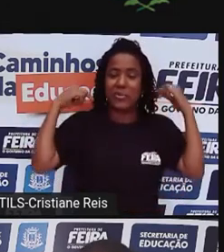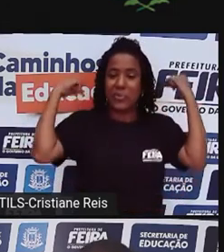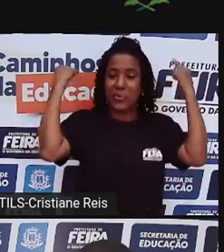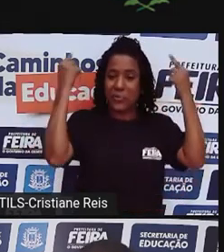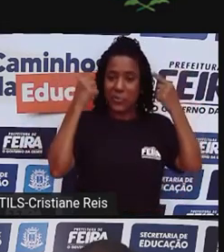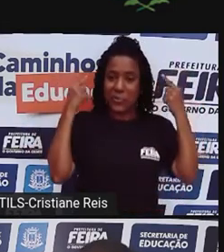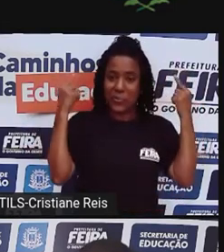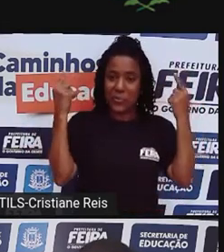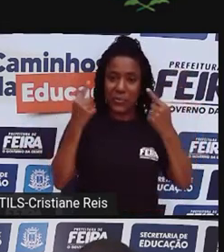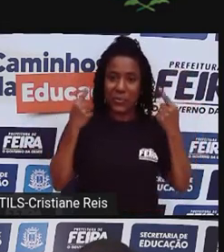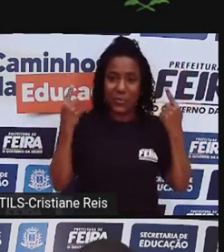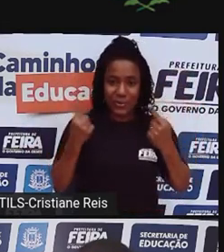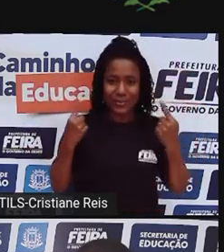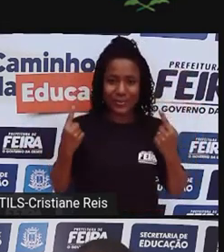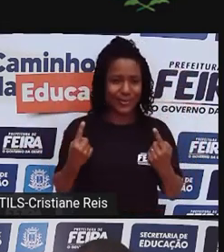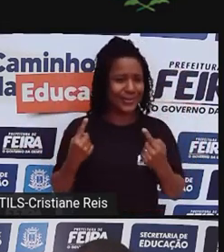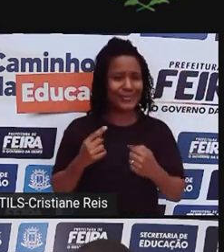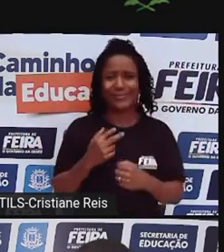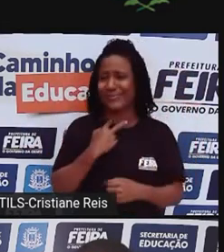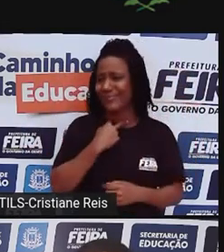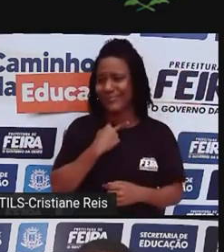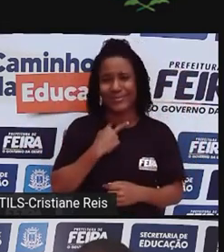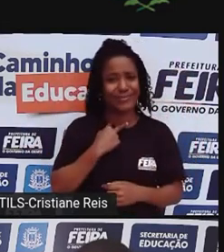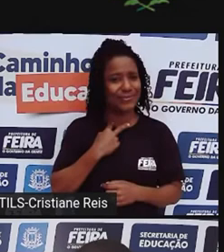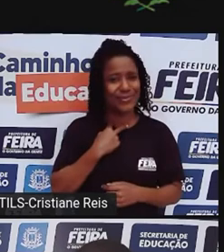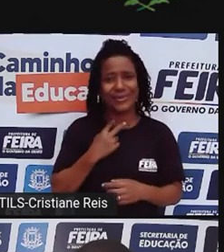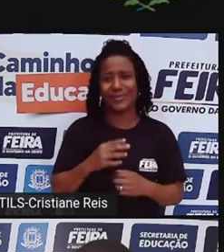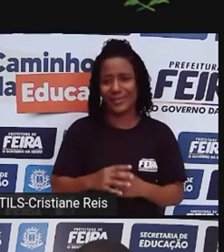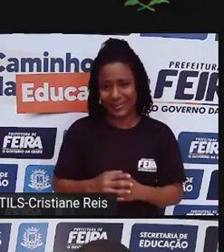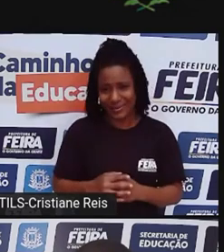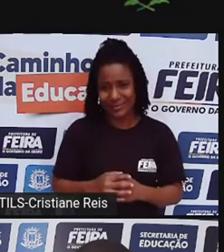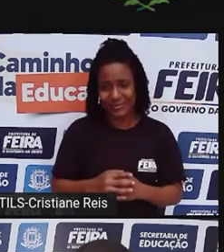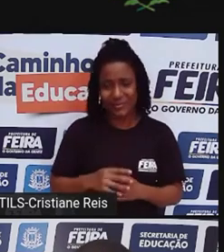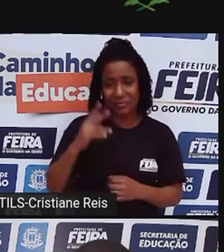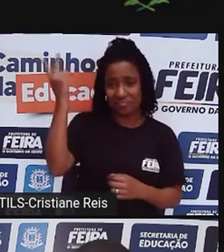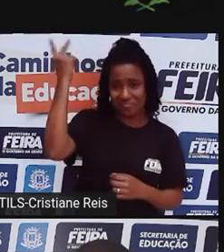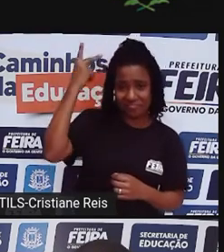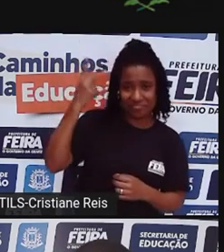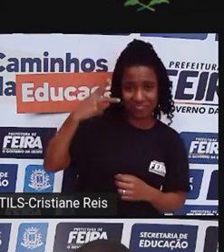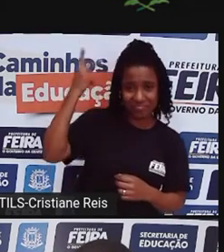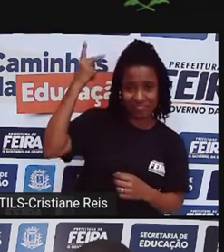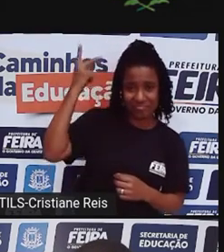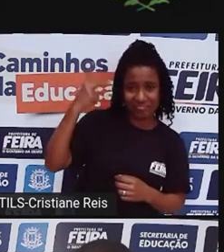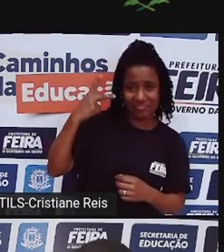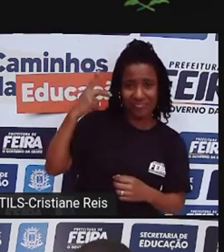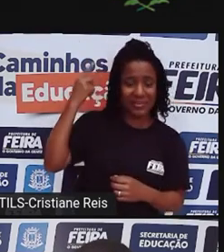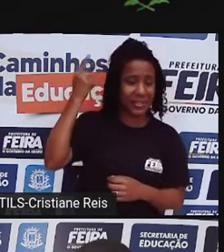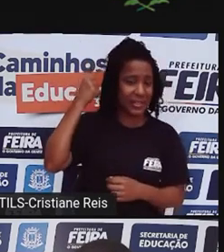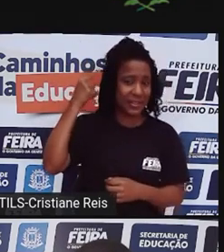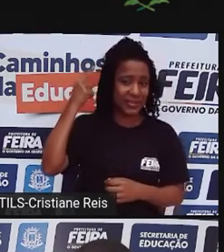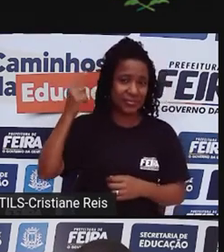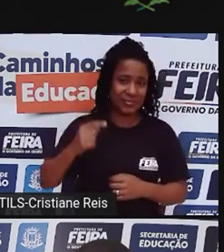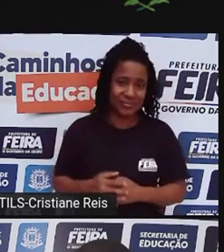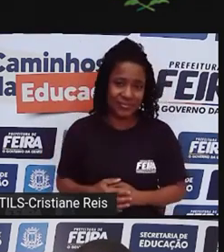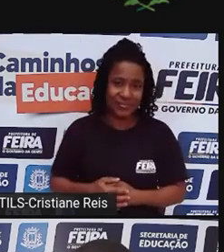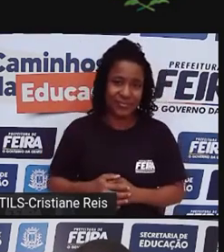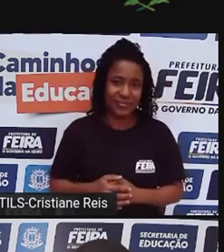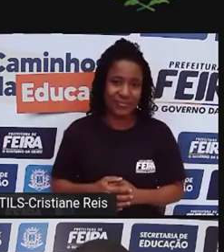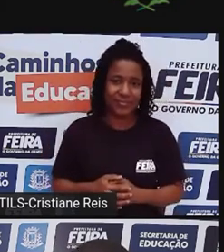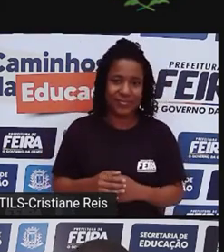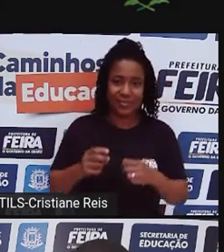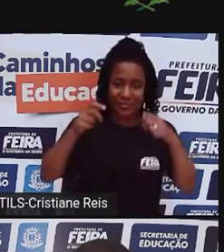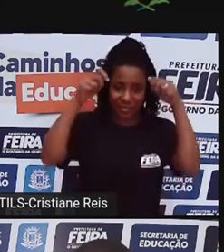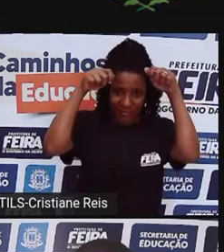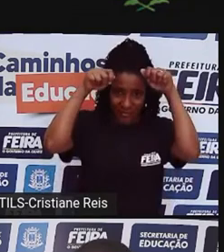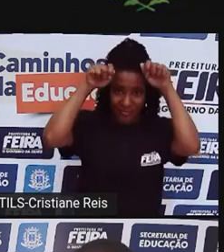pessoas, de querer cobrar os cachos perfeitos, porque quando saiu aquelas propagandas de vamos deixar os